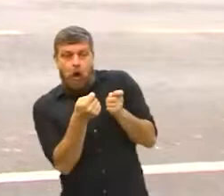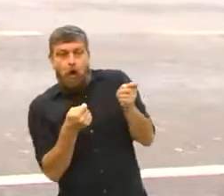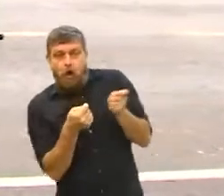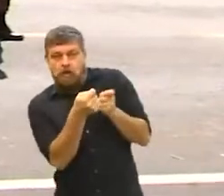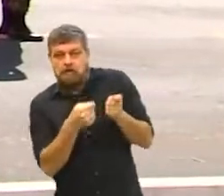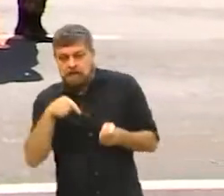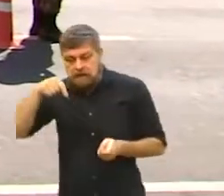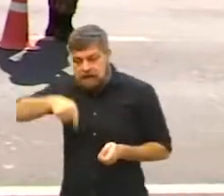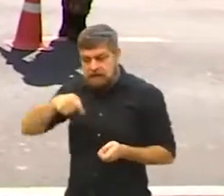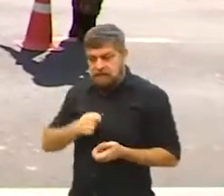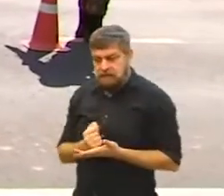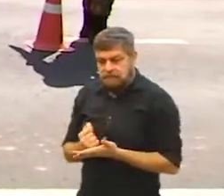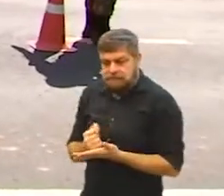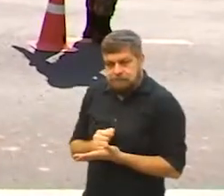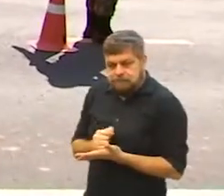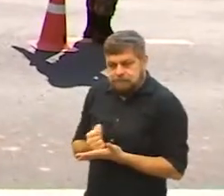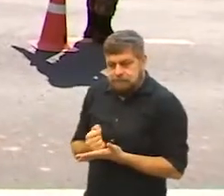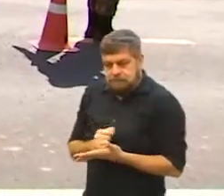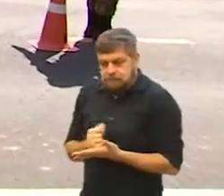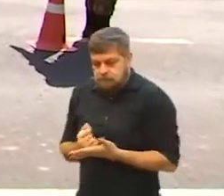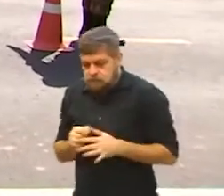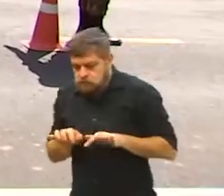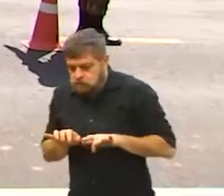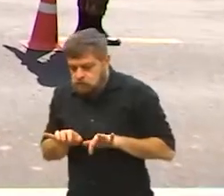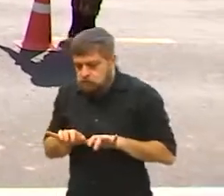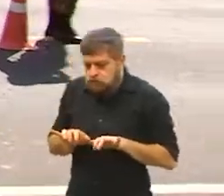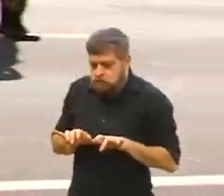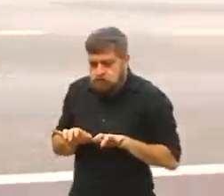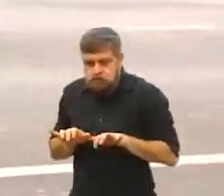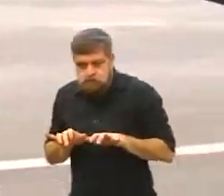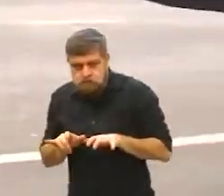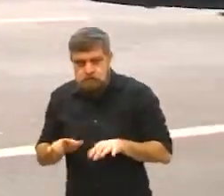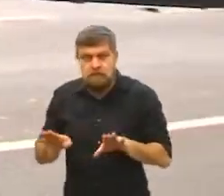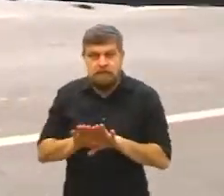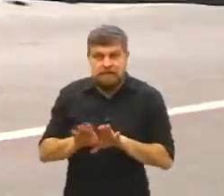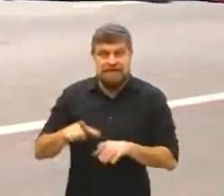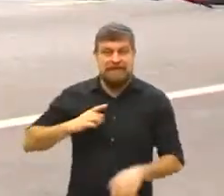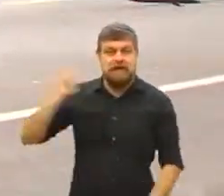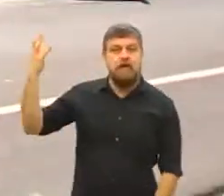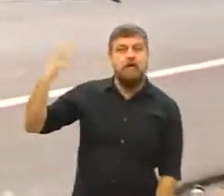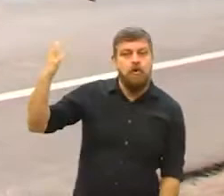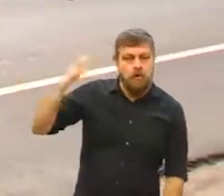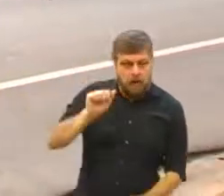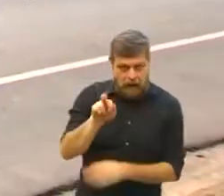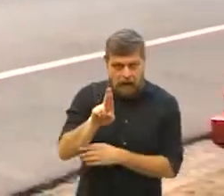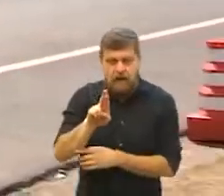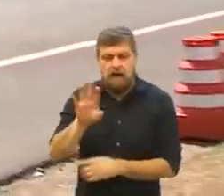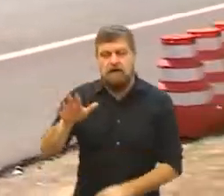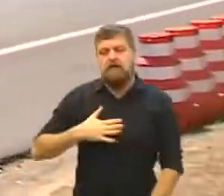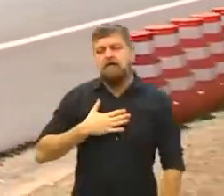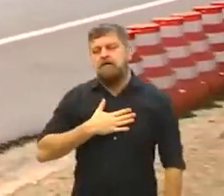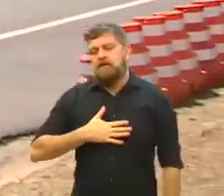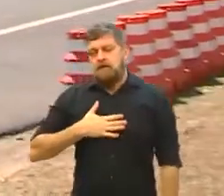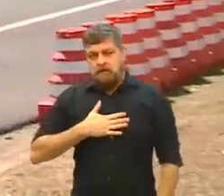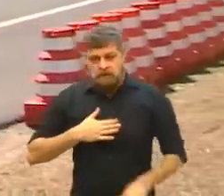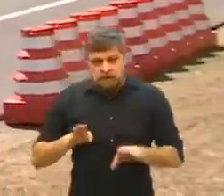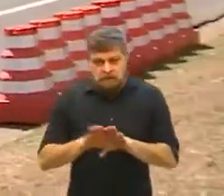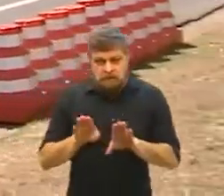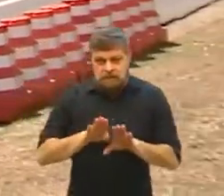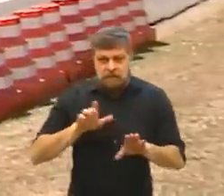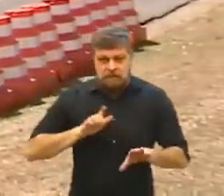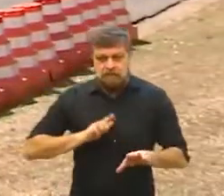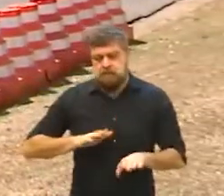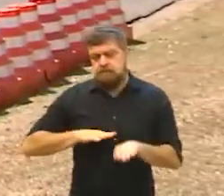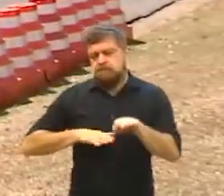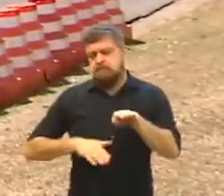tá em cima dele é comandada por controle dentro do desse carro blindado tem ar condicionado é